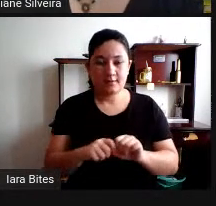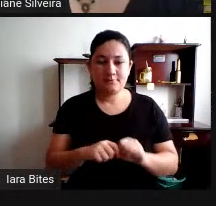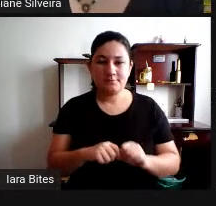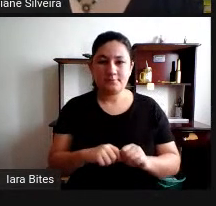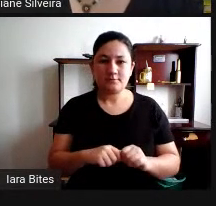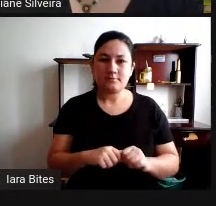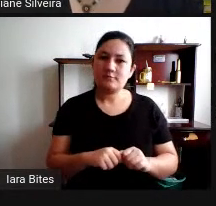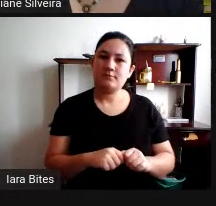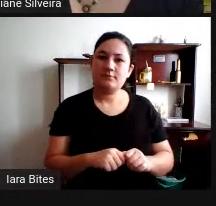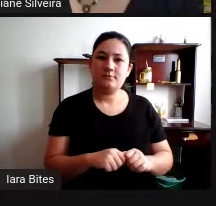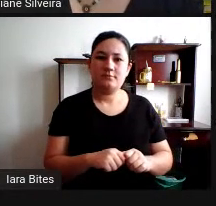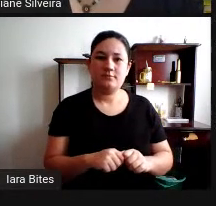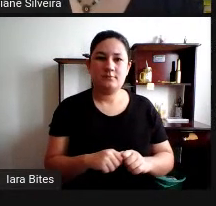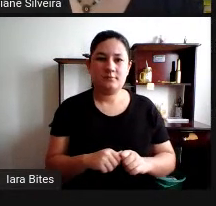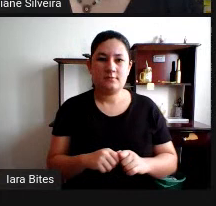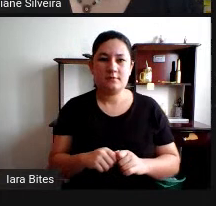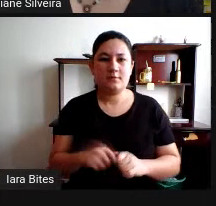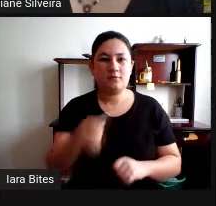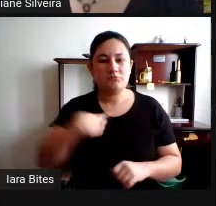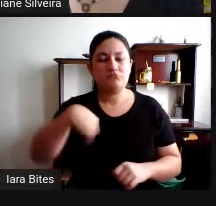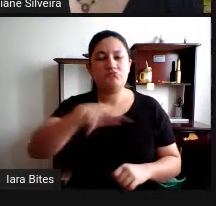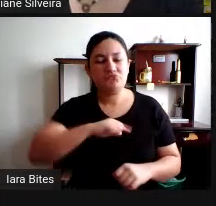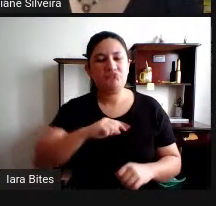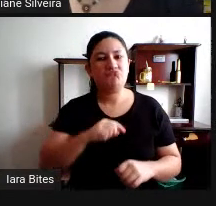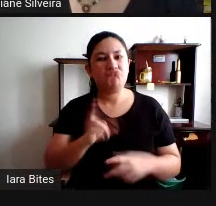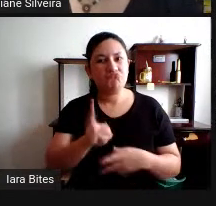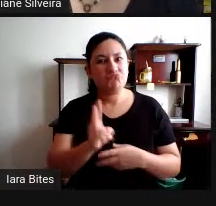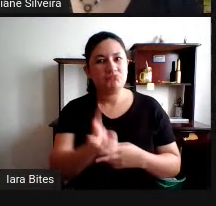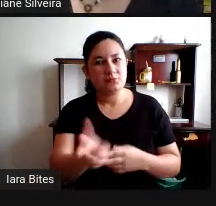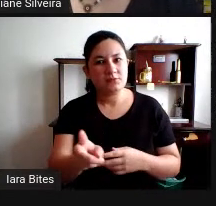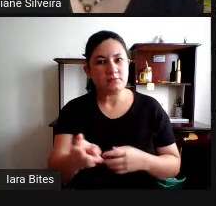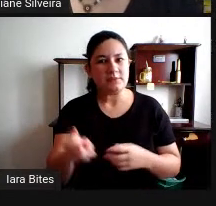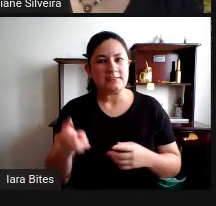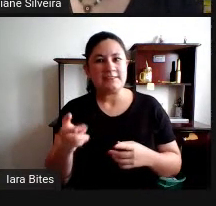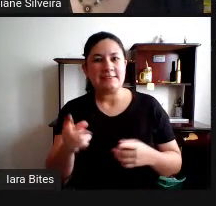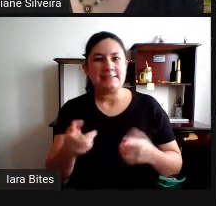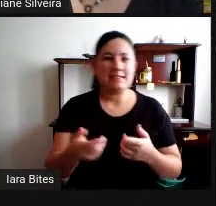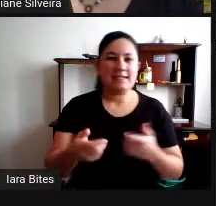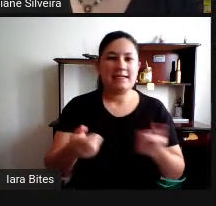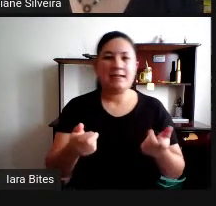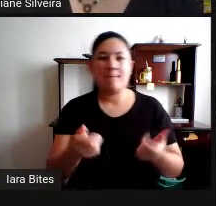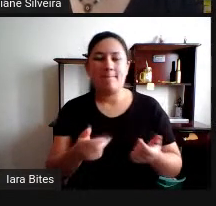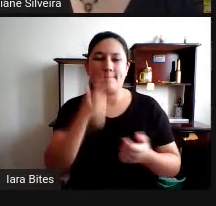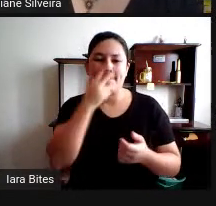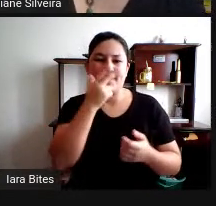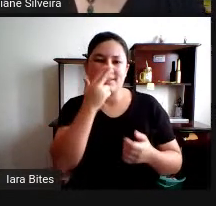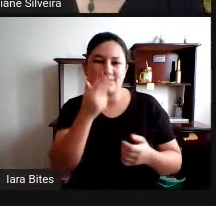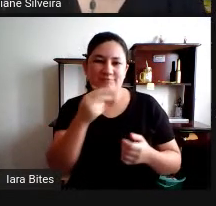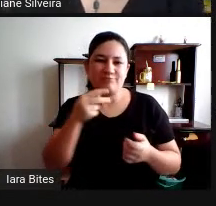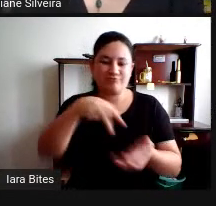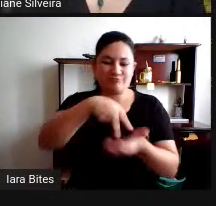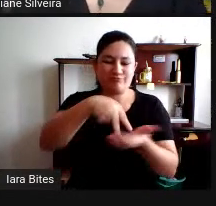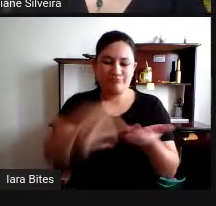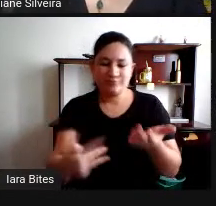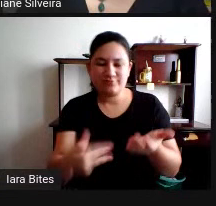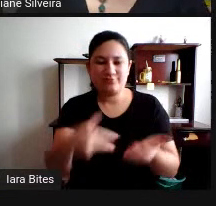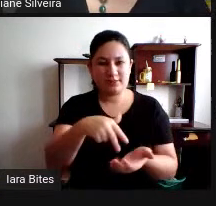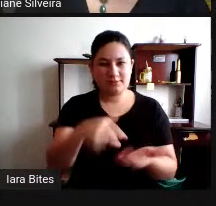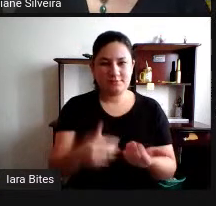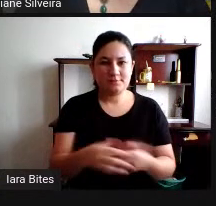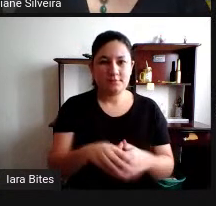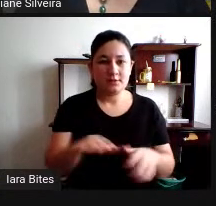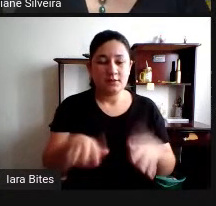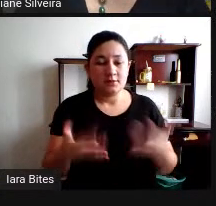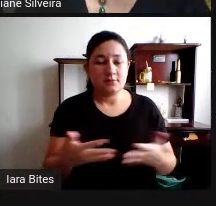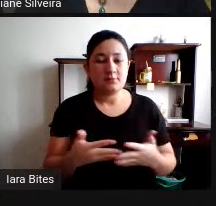estão constantemente ameaçados de escorregar da ordem da ficção para os fatos. Ainda